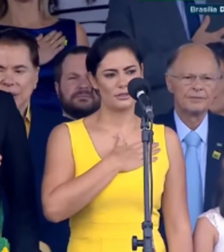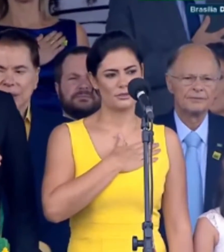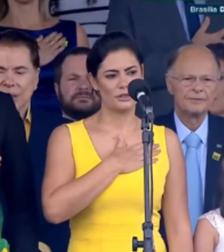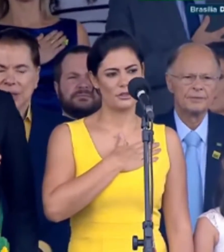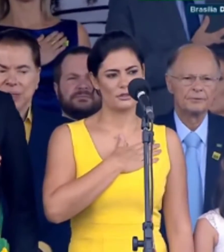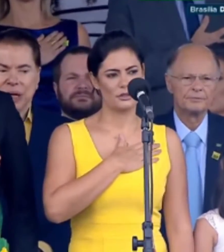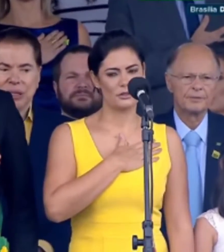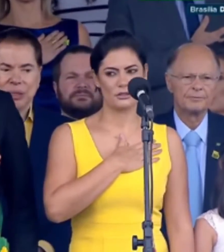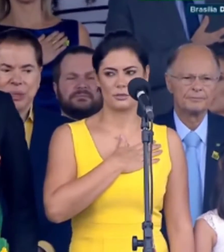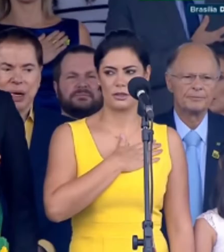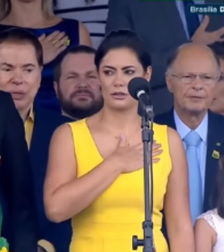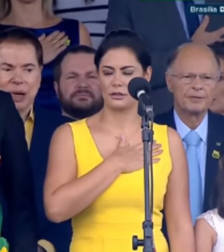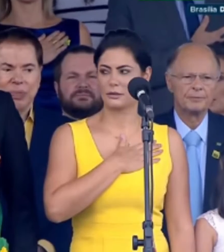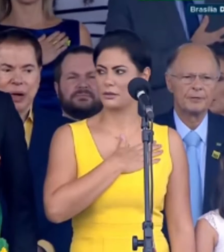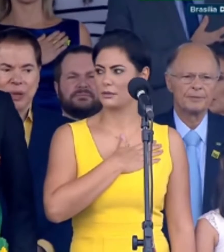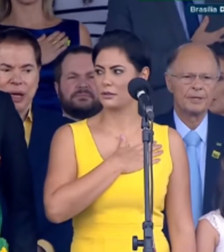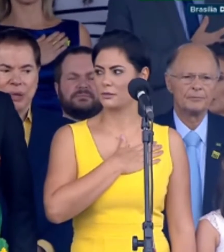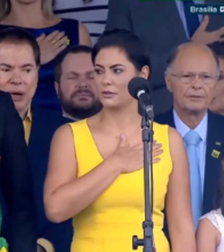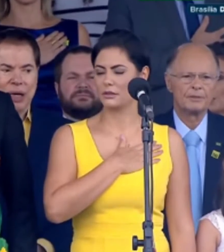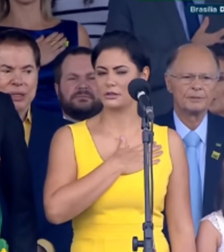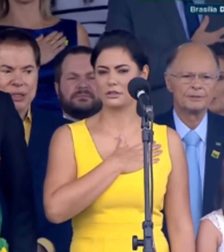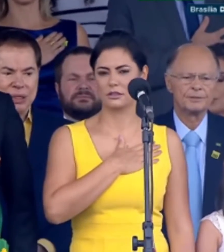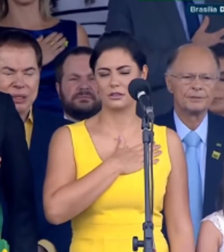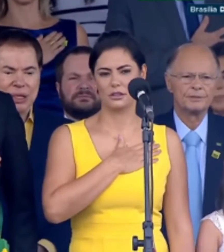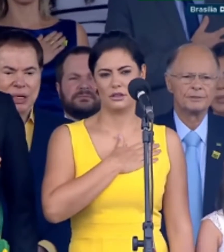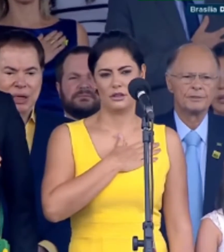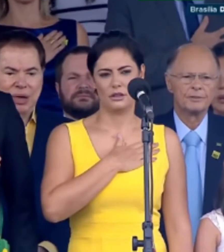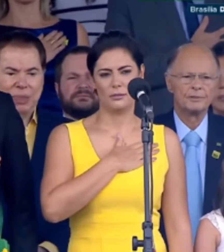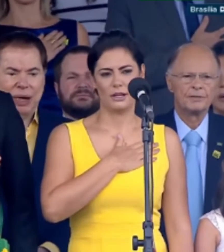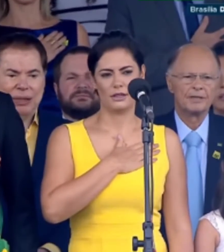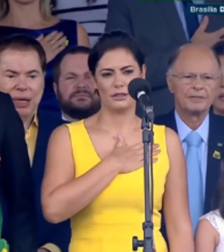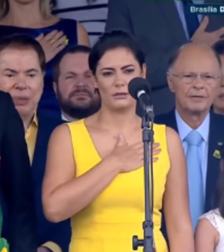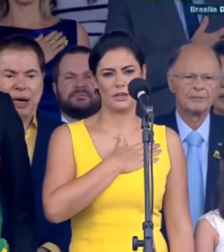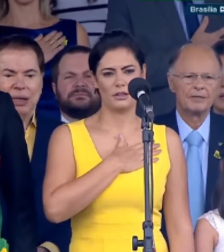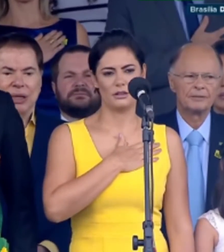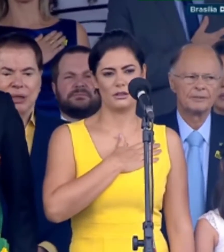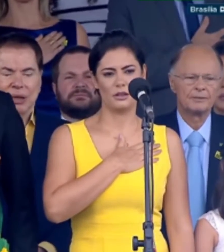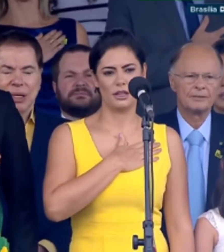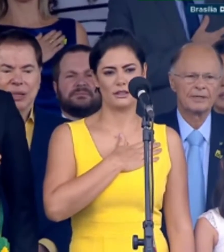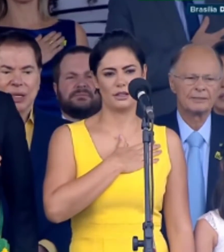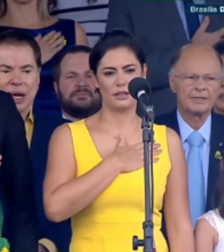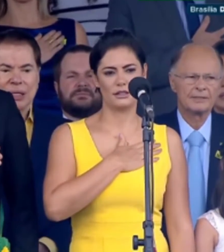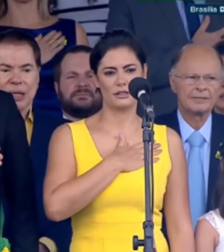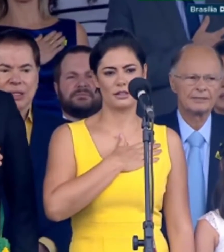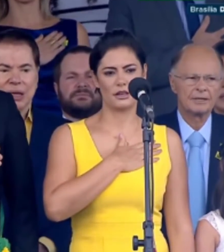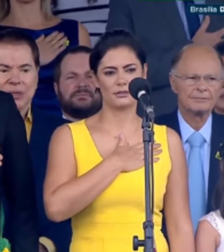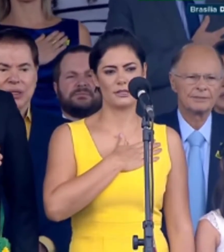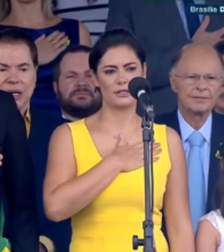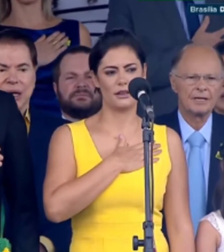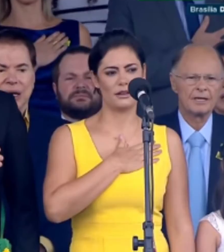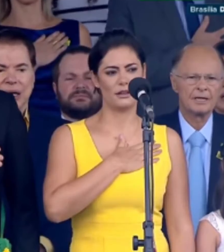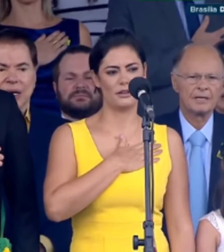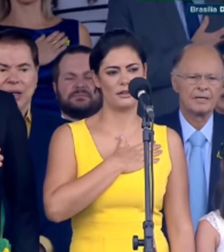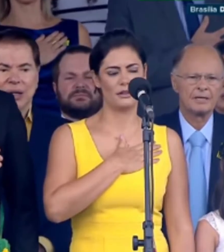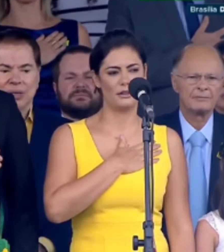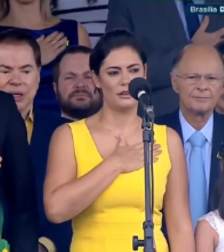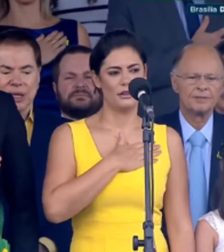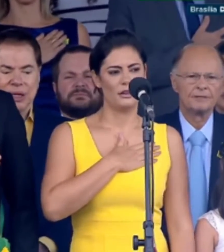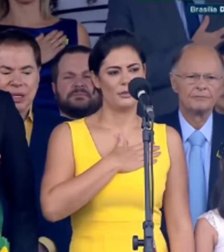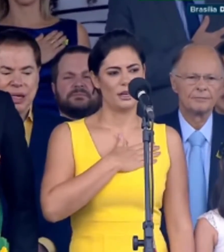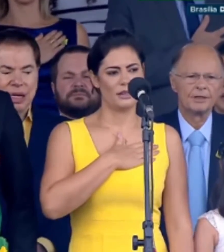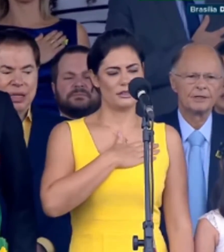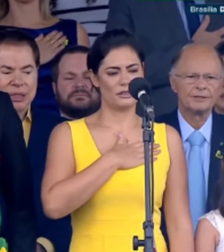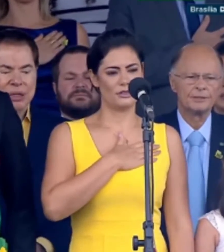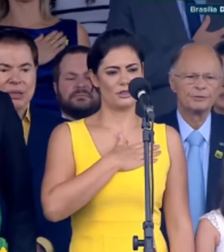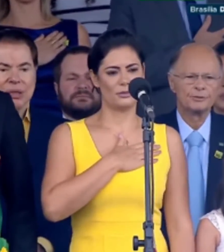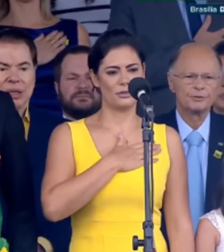Enfim, esse é um resumo semanal aí do que aconteceu de mais importante, né? Vou relembrar também aqui um vídeo do Lula